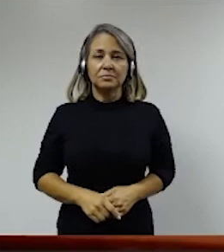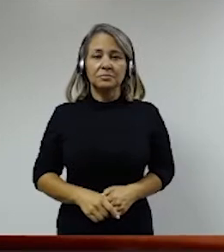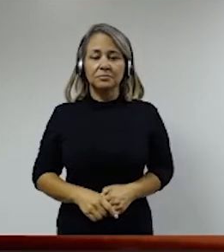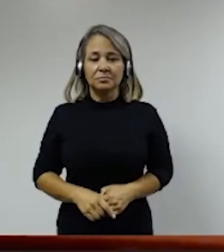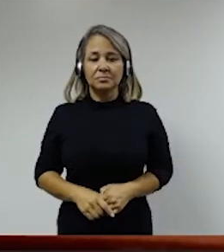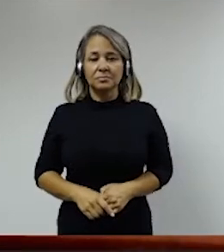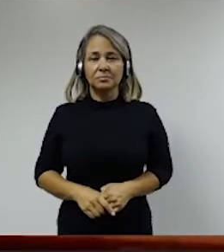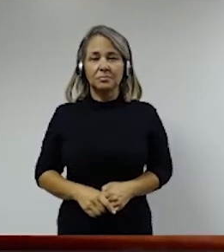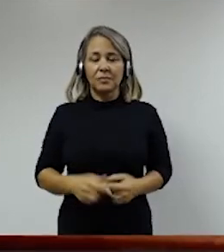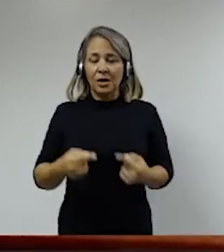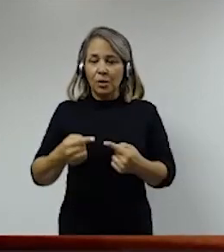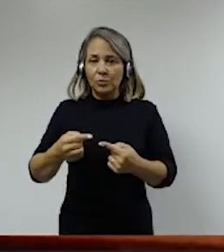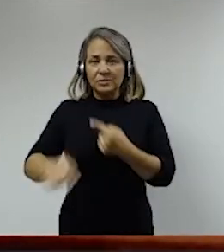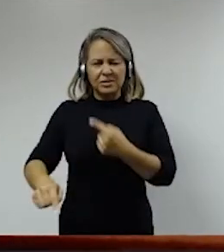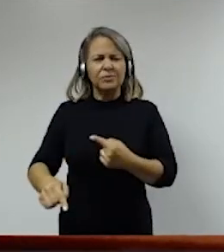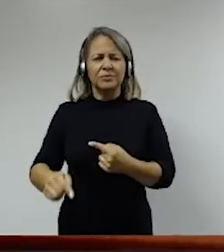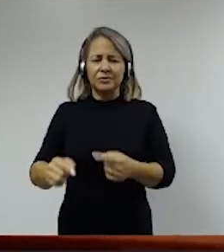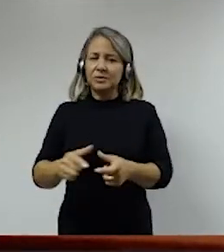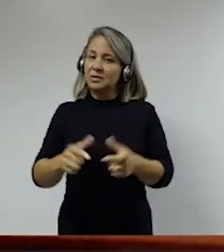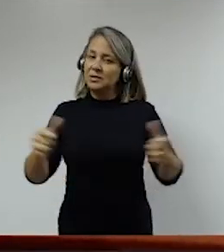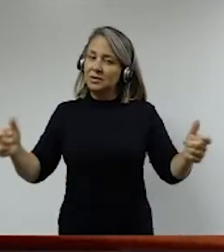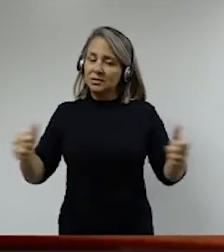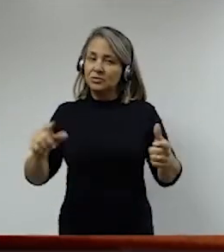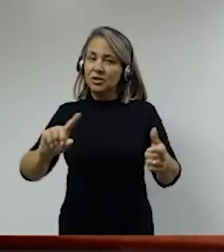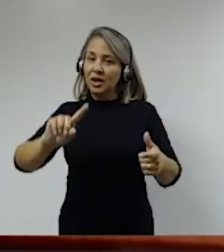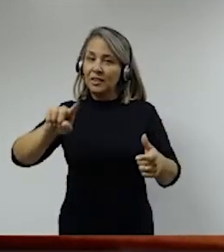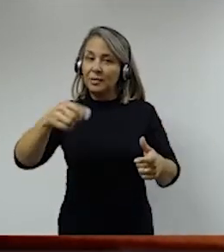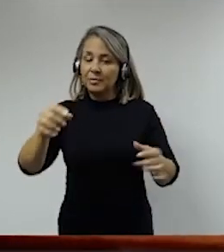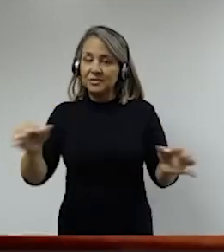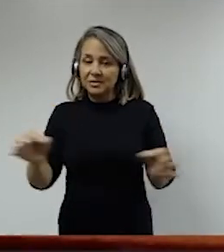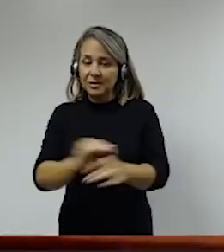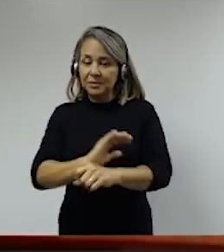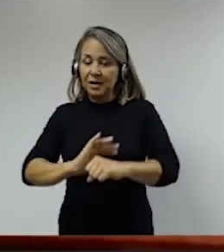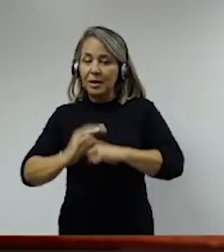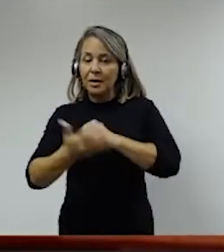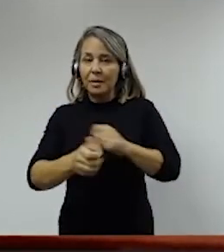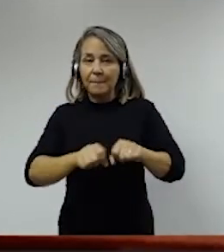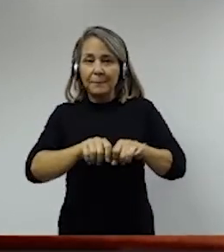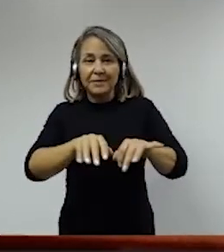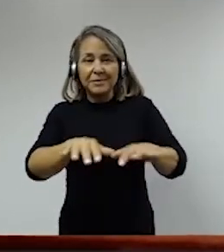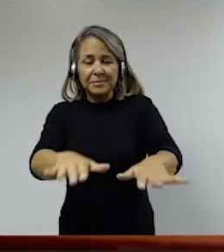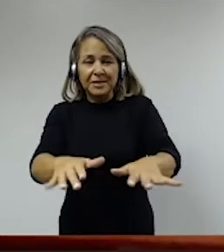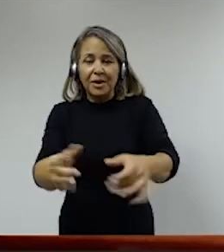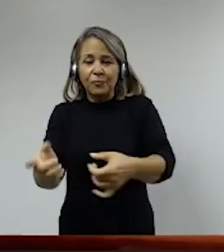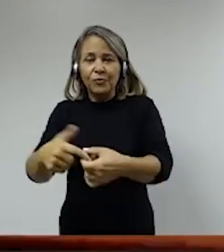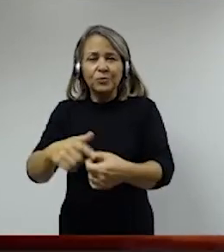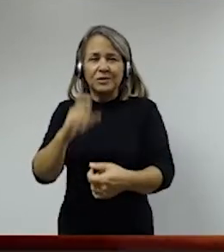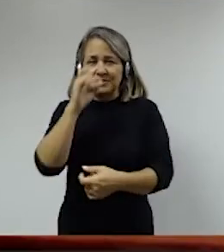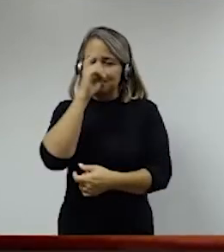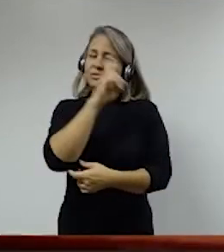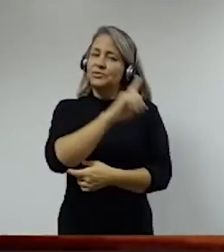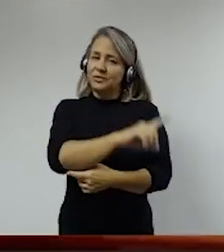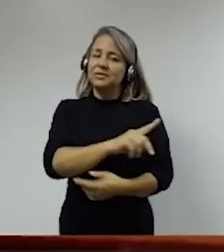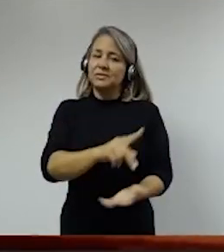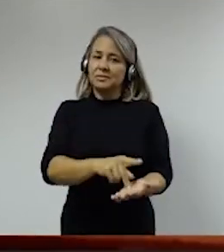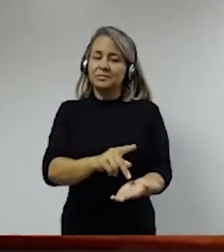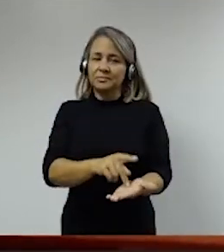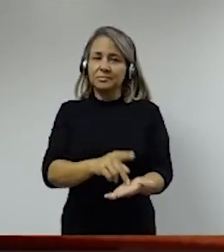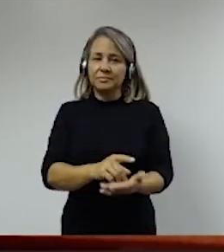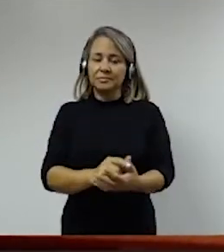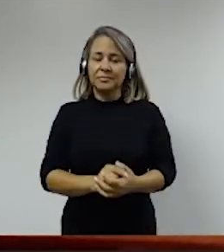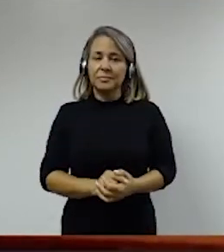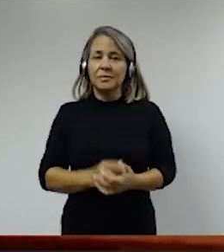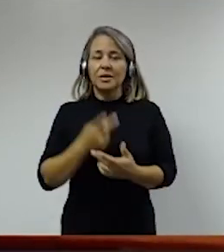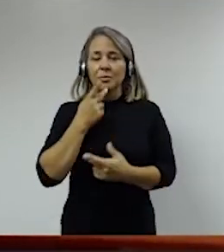o desafio é muito grande, o pós-pandemia a retomada vai ser muito difícil, como bem alertou